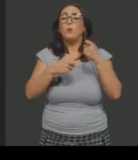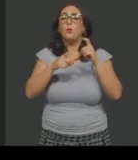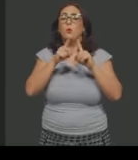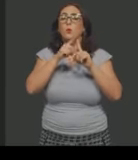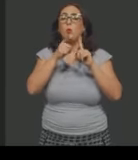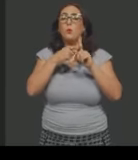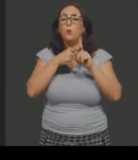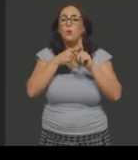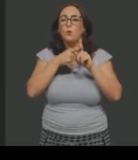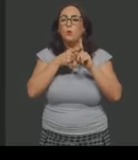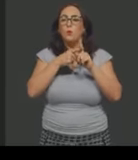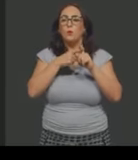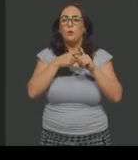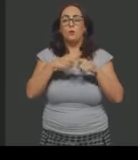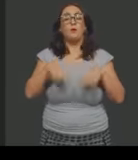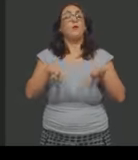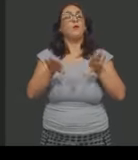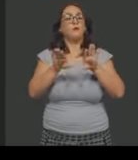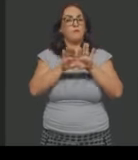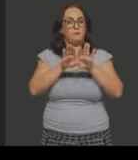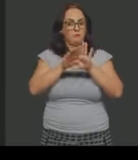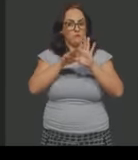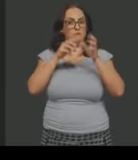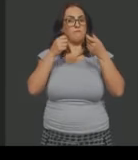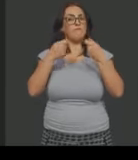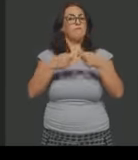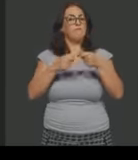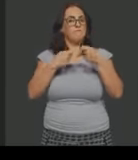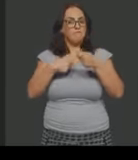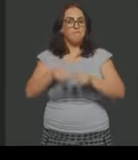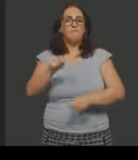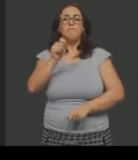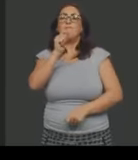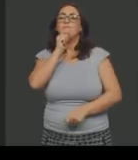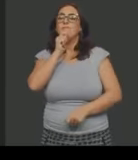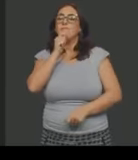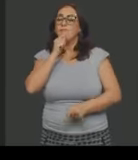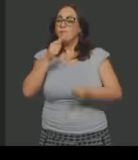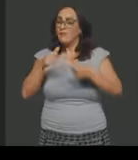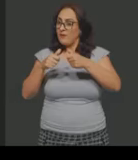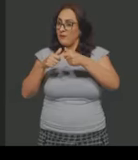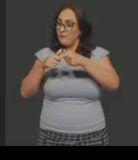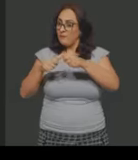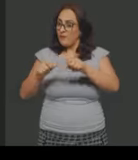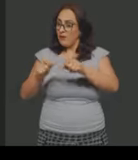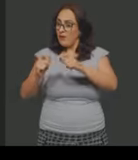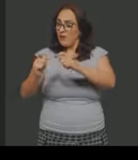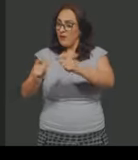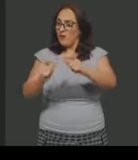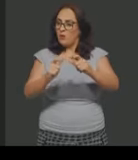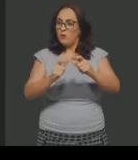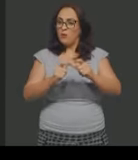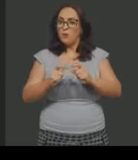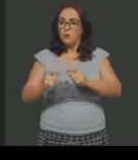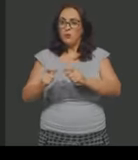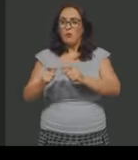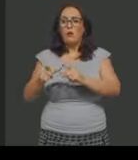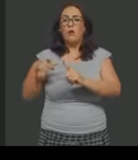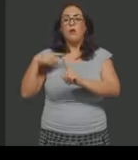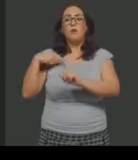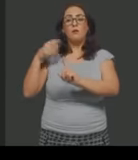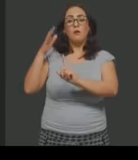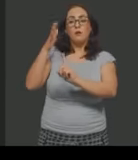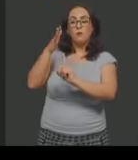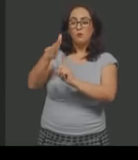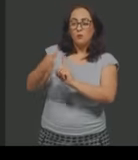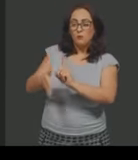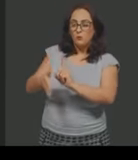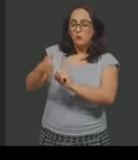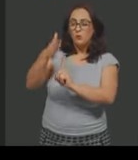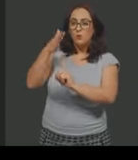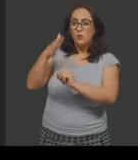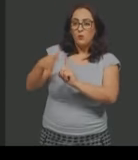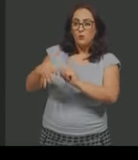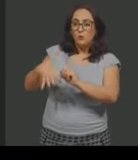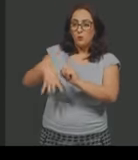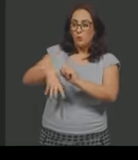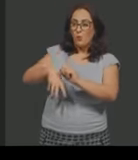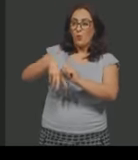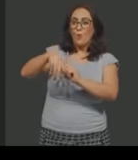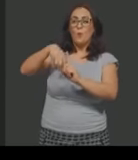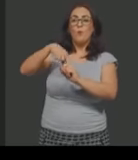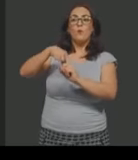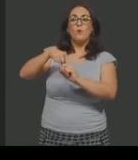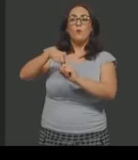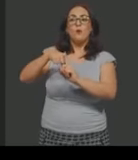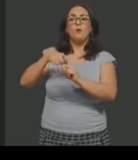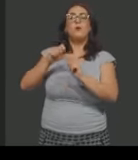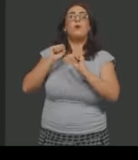ainda necessitam de ficar em hábitats úmido, sombreado, tá? E elas ainda podem ser